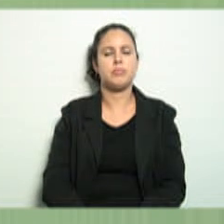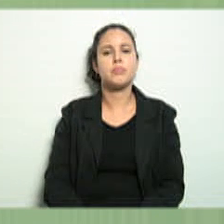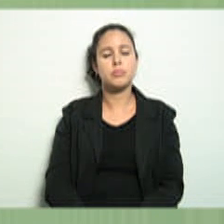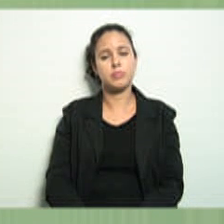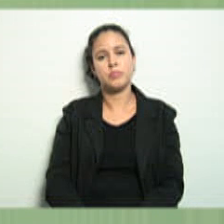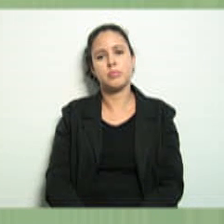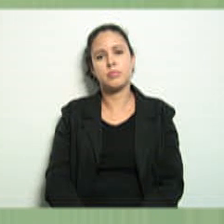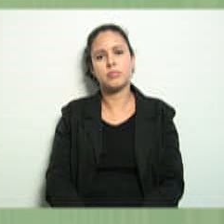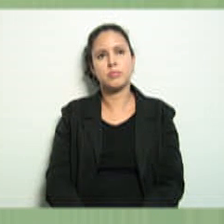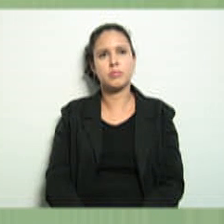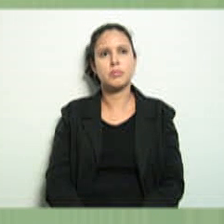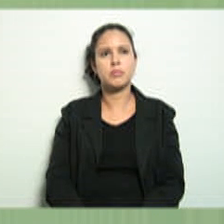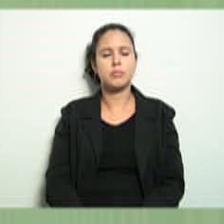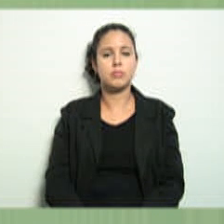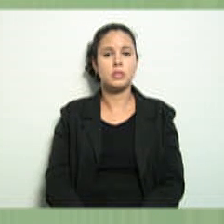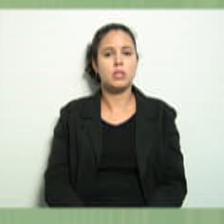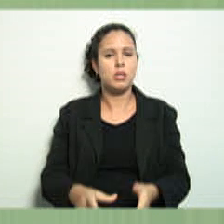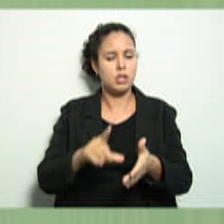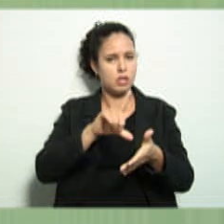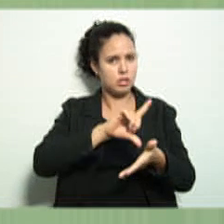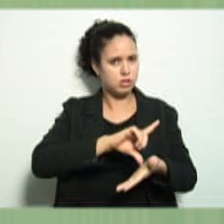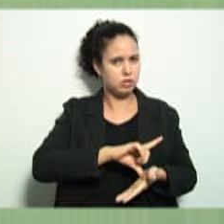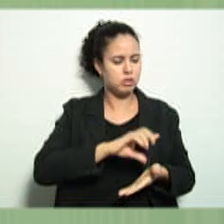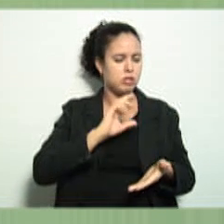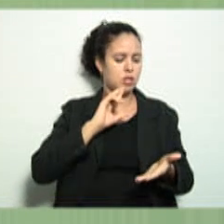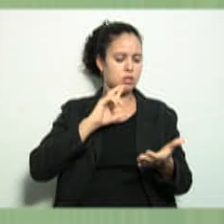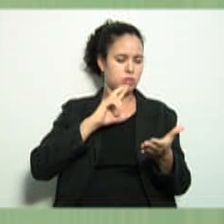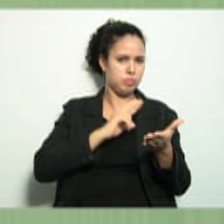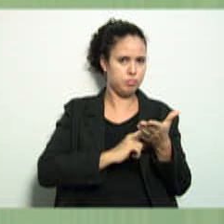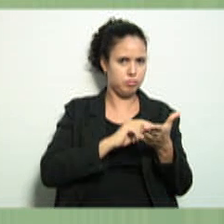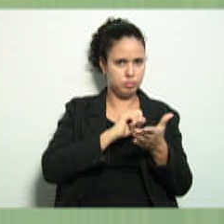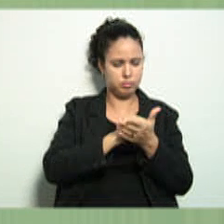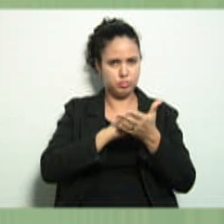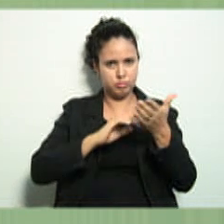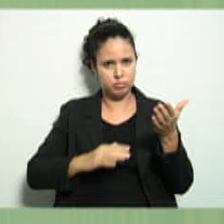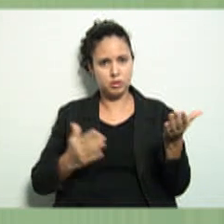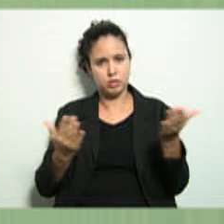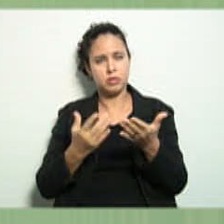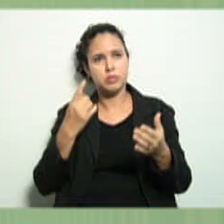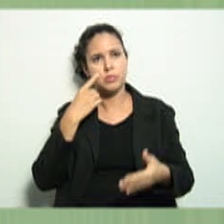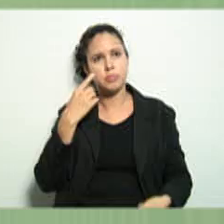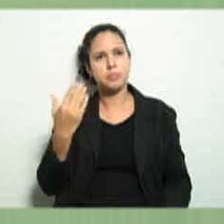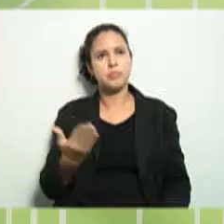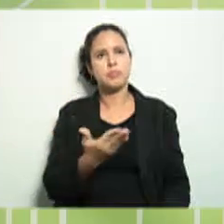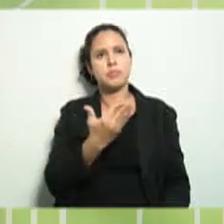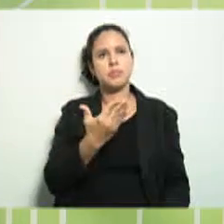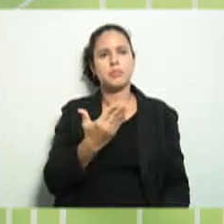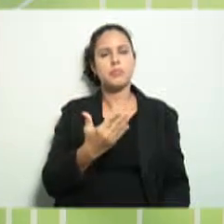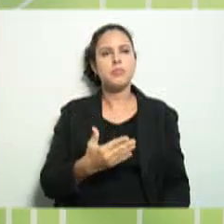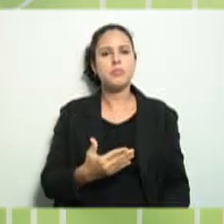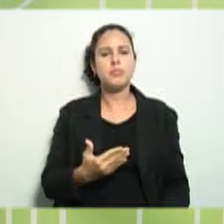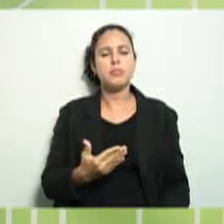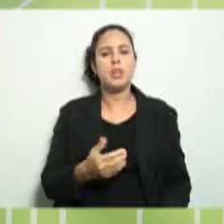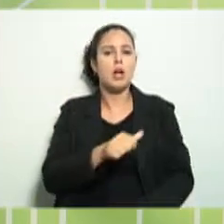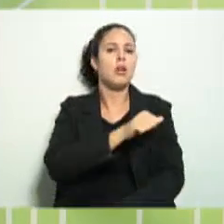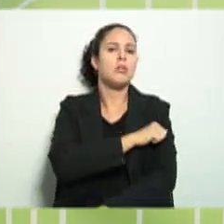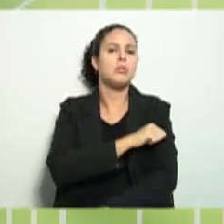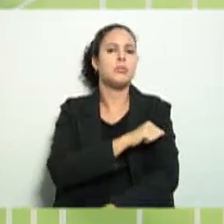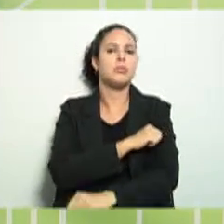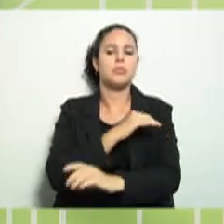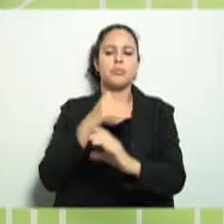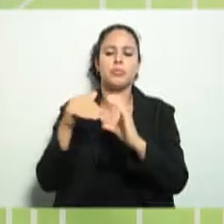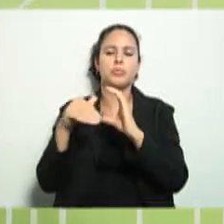Bem, antes de iniciar com as nossas questões, vamos ver com a professora Leide se temos participação no nosso